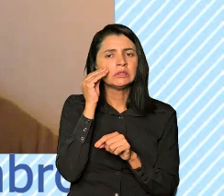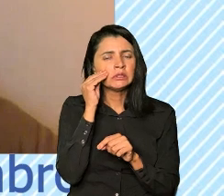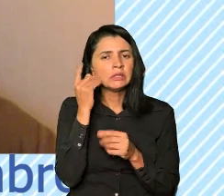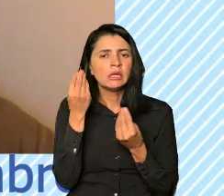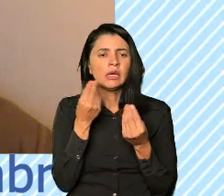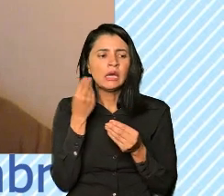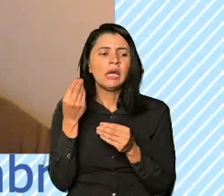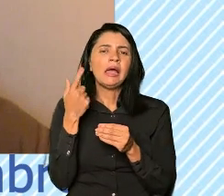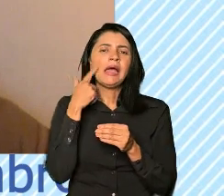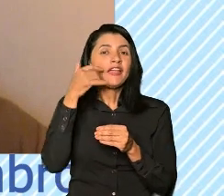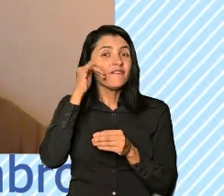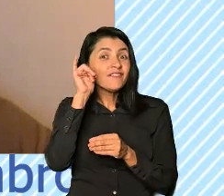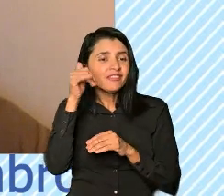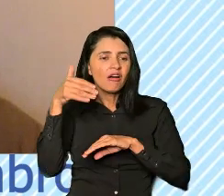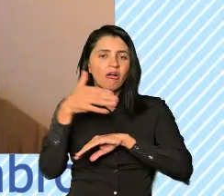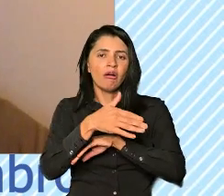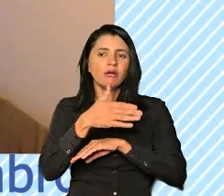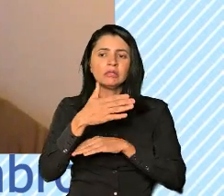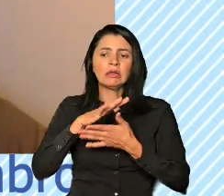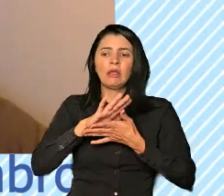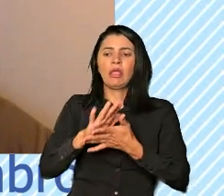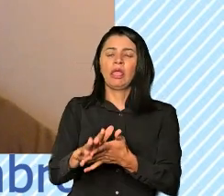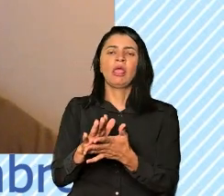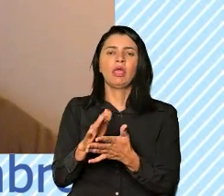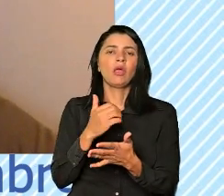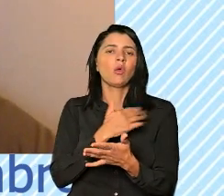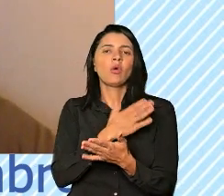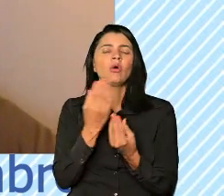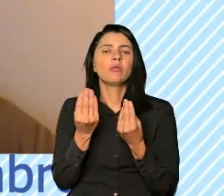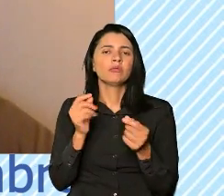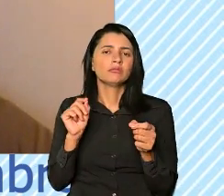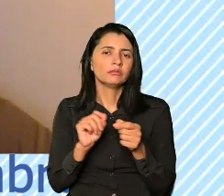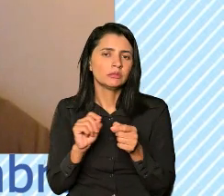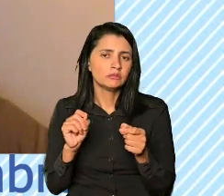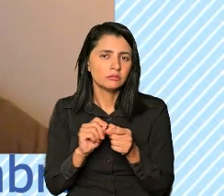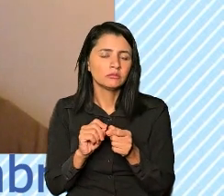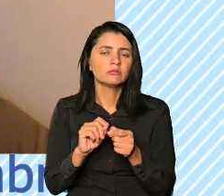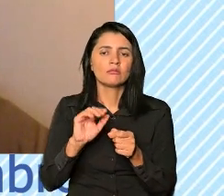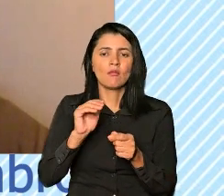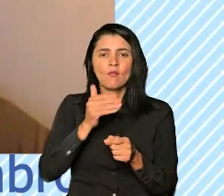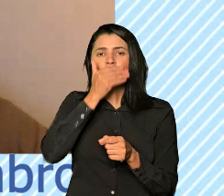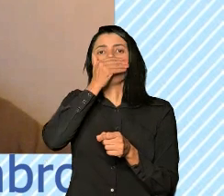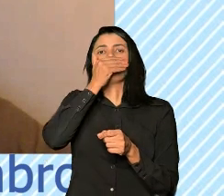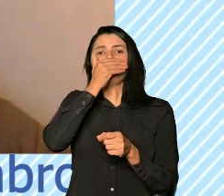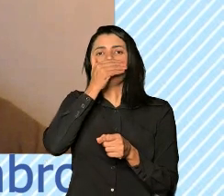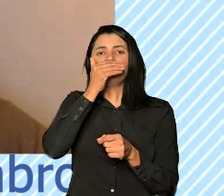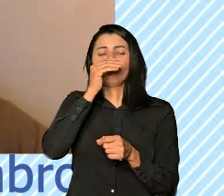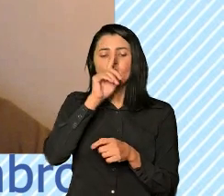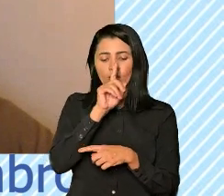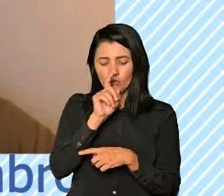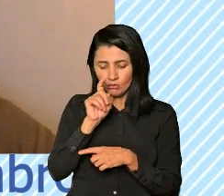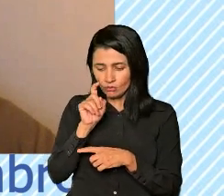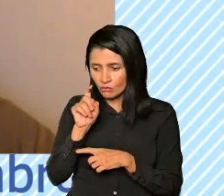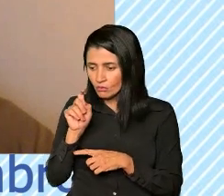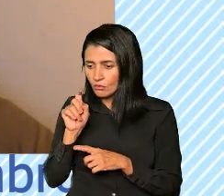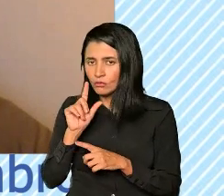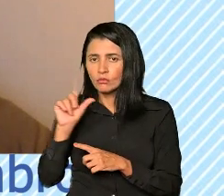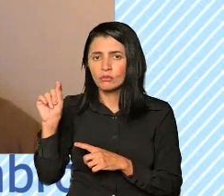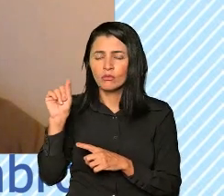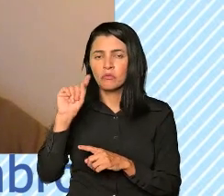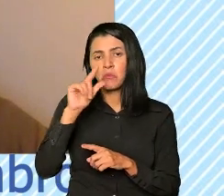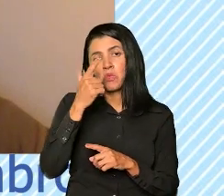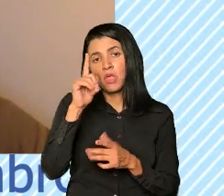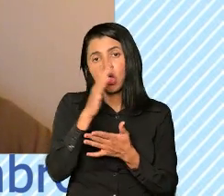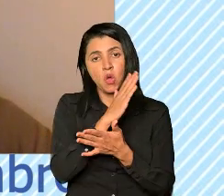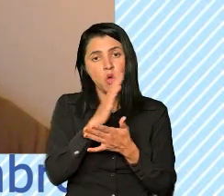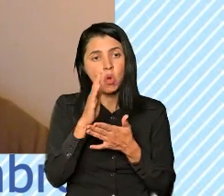escapar dessa discriminação. E como que a gente faz isso? Ou com a autocensura, a gente abaixa a cabeça e sai andando, ou com, em alguns casos,